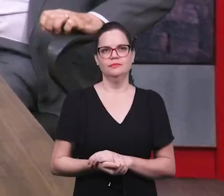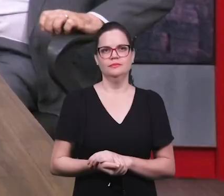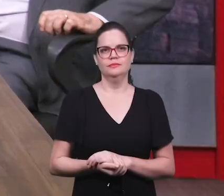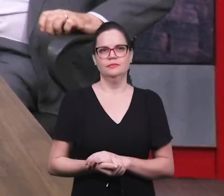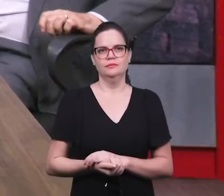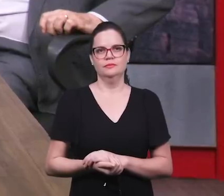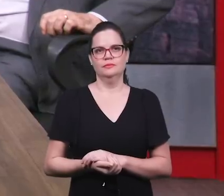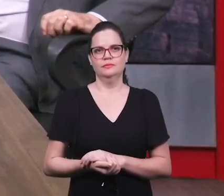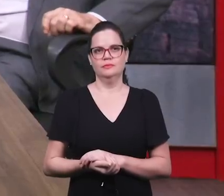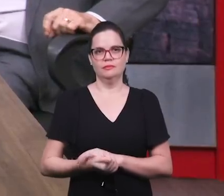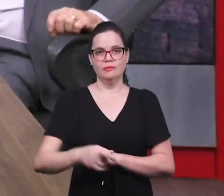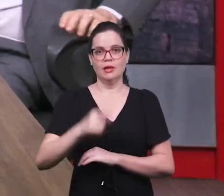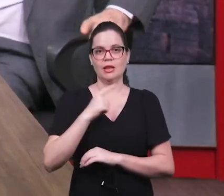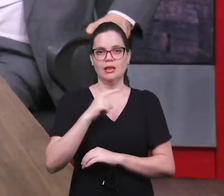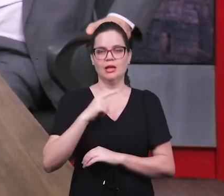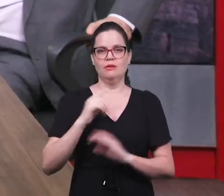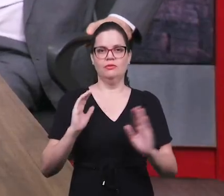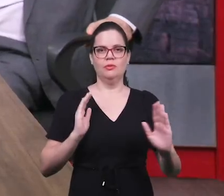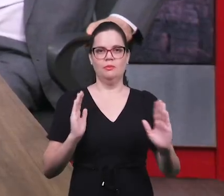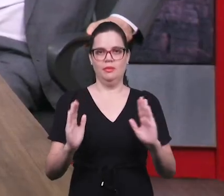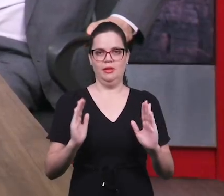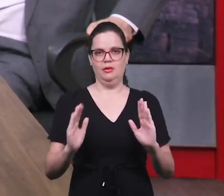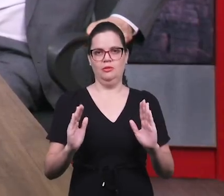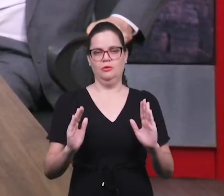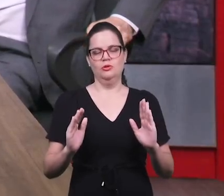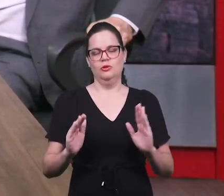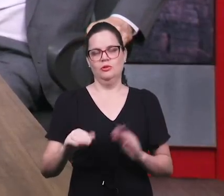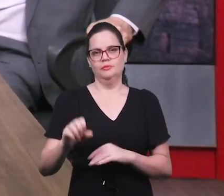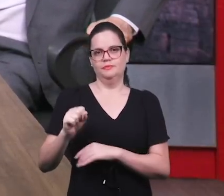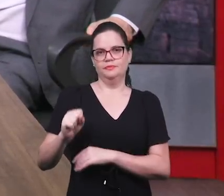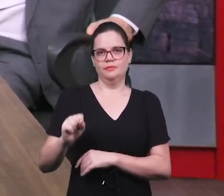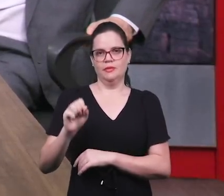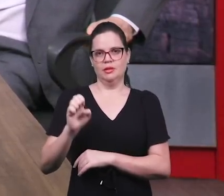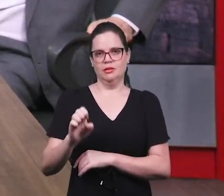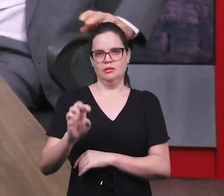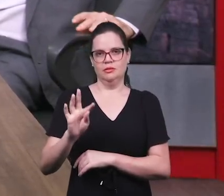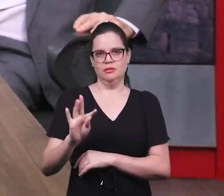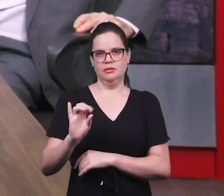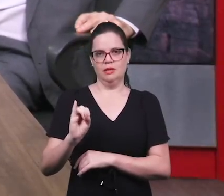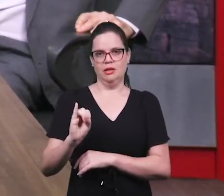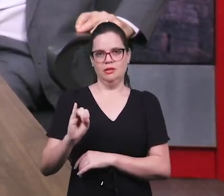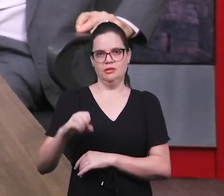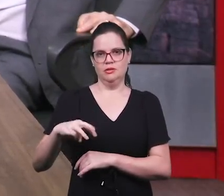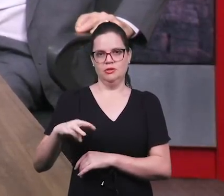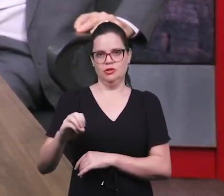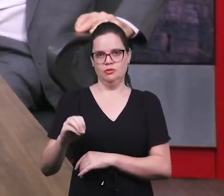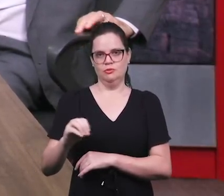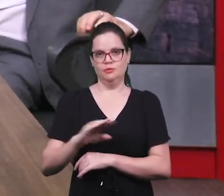sétimo, chamado Sétimo Severo, né? Que é o quinto imperador. Qual o ano que nós estamos?